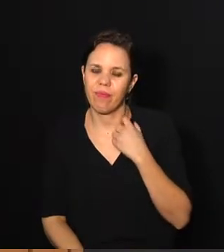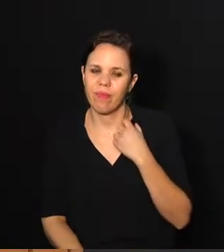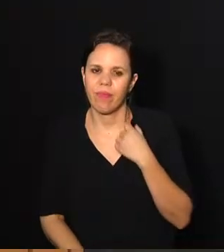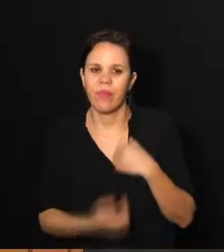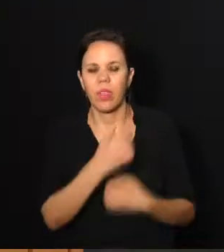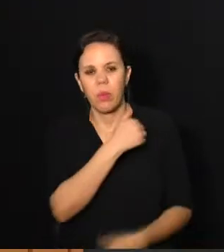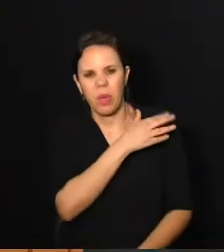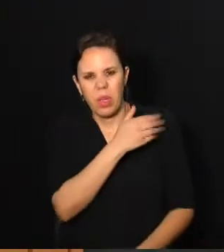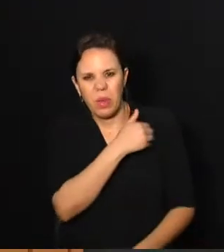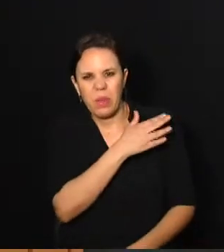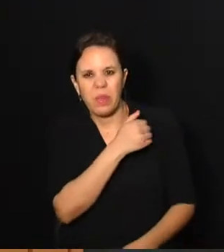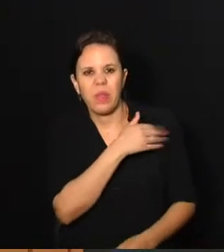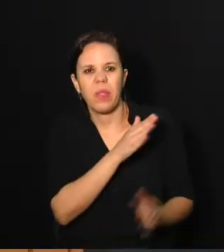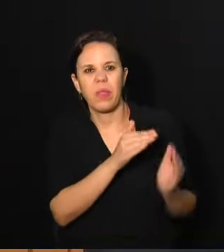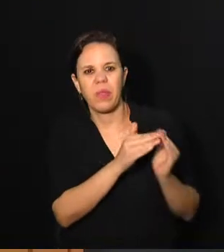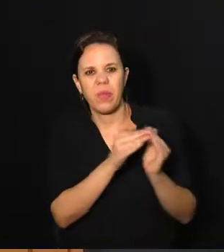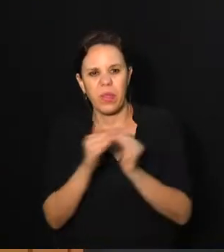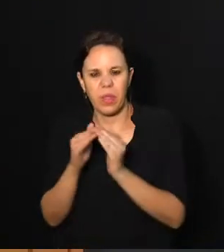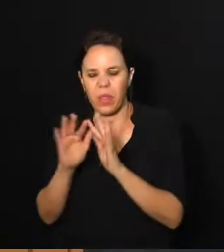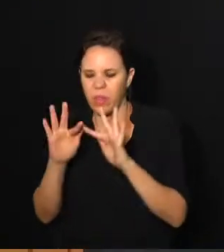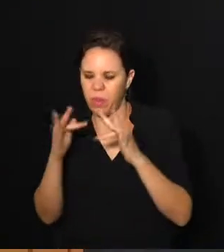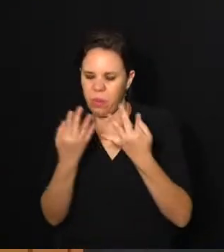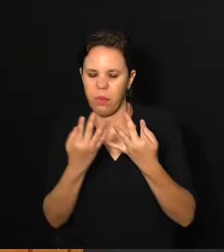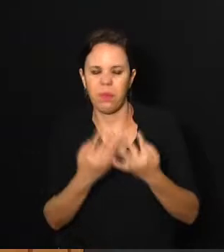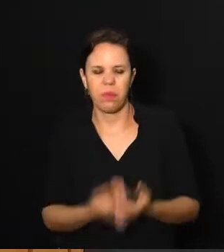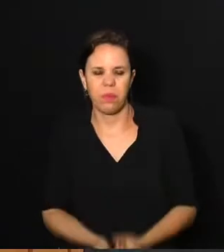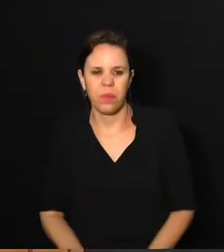Preconceito de vizinho, preconceito de familiares.